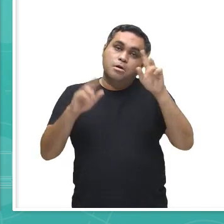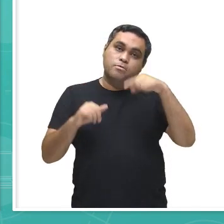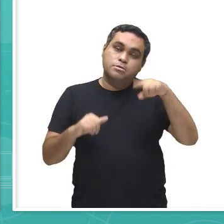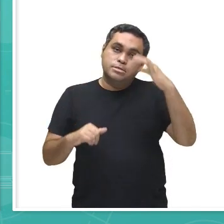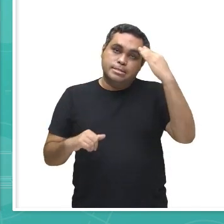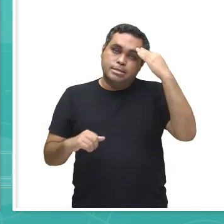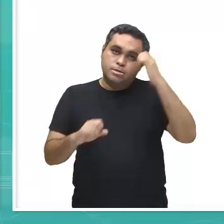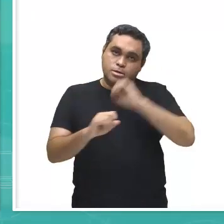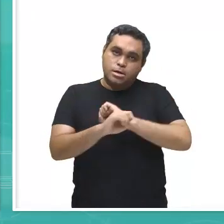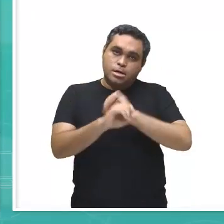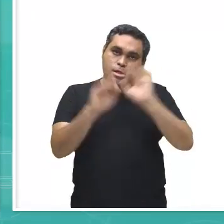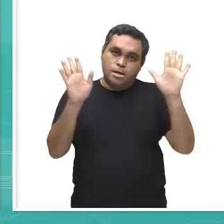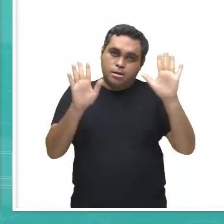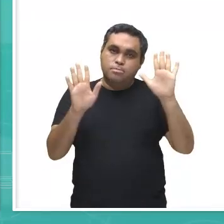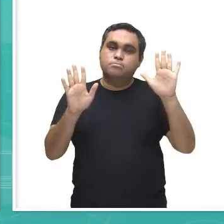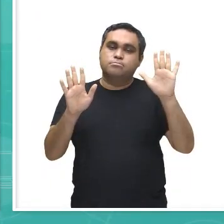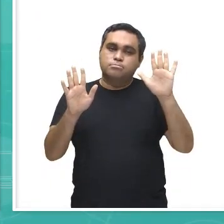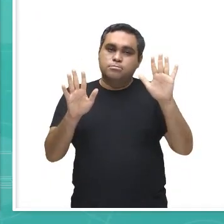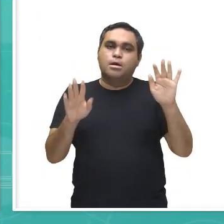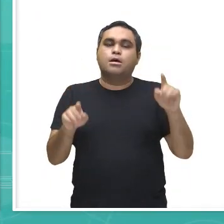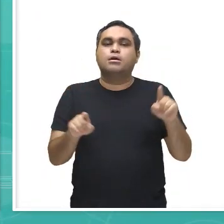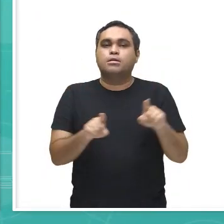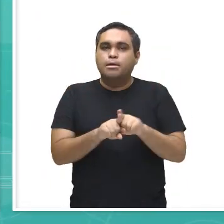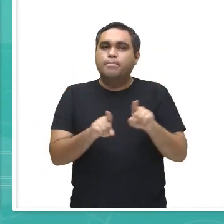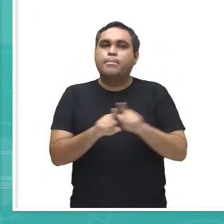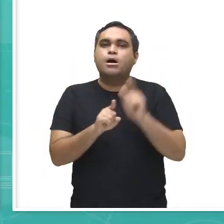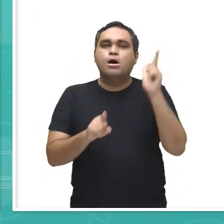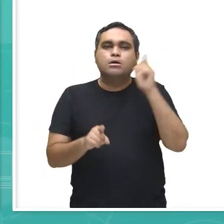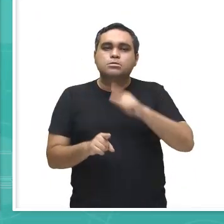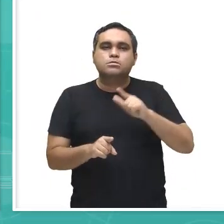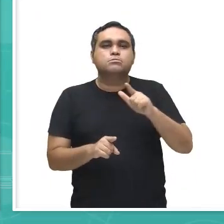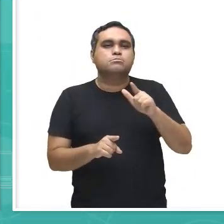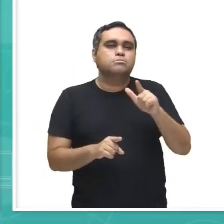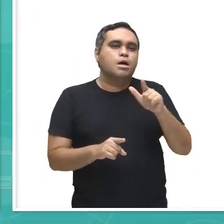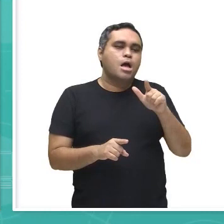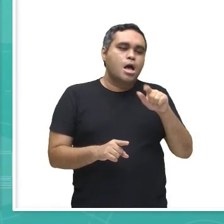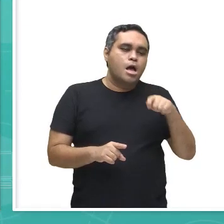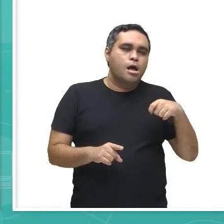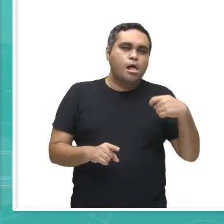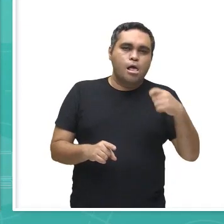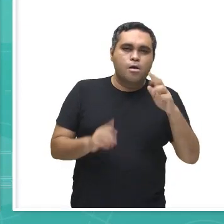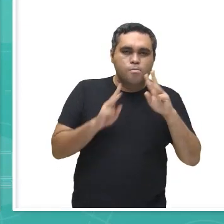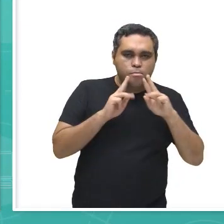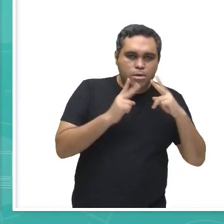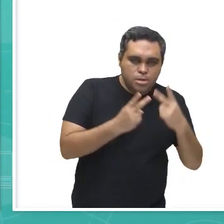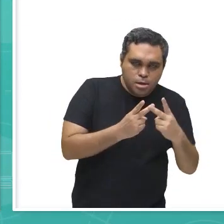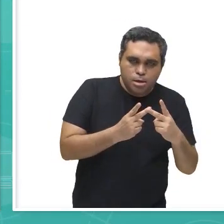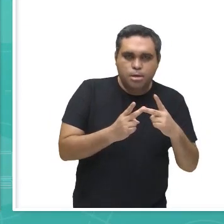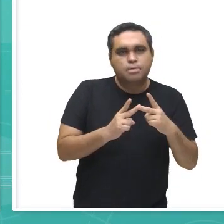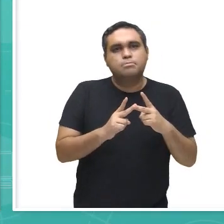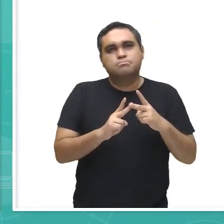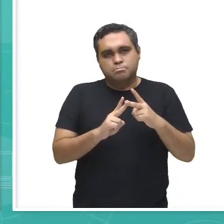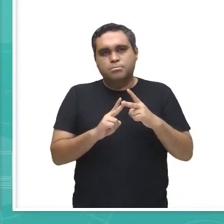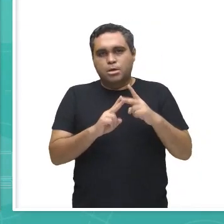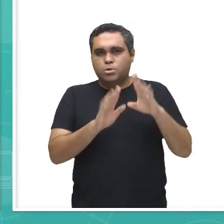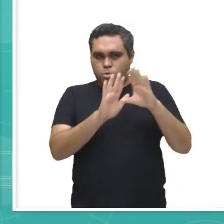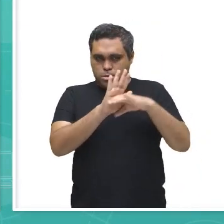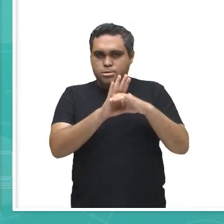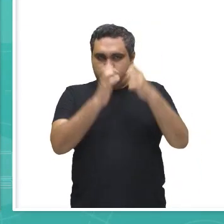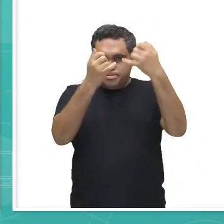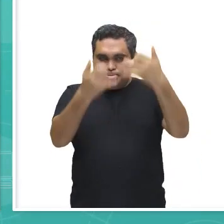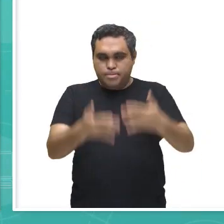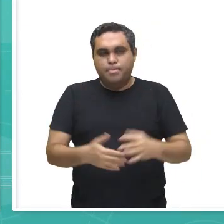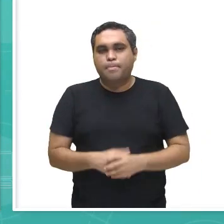compreendido, né, e tenham conseguido ali definir, identificar o que é matéria de acordo ali com o seu conceito. E